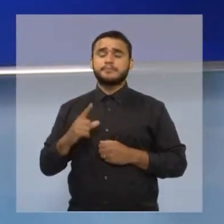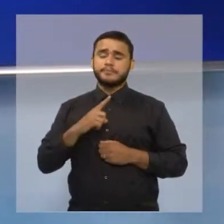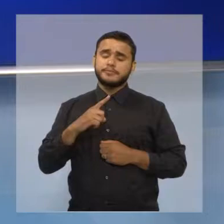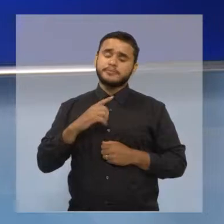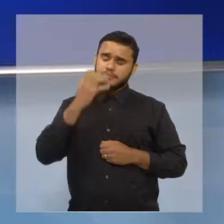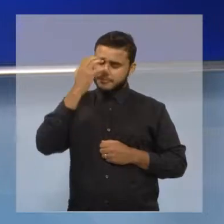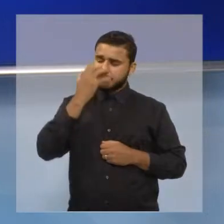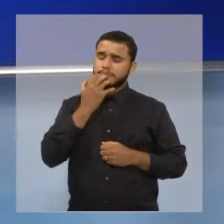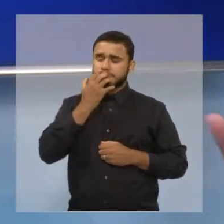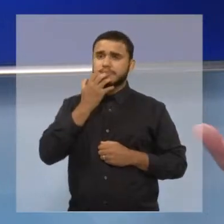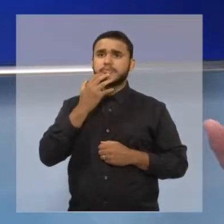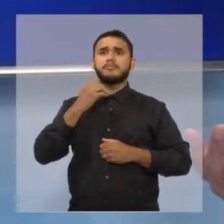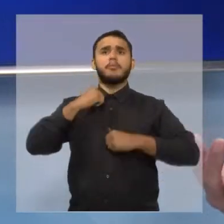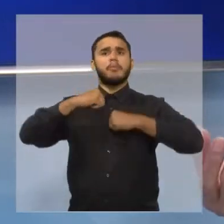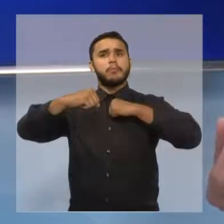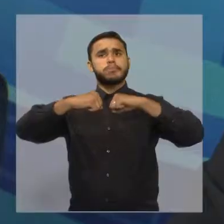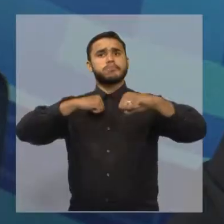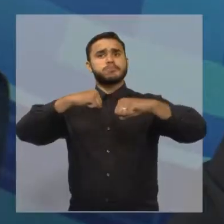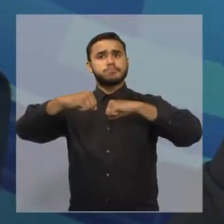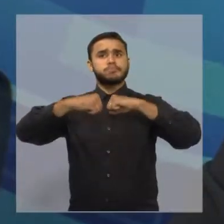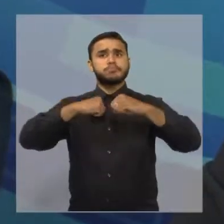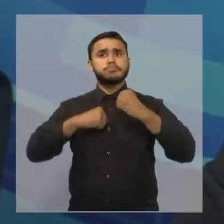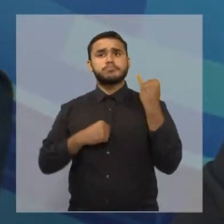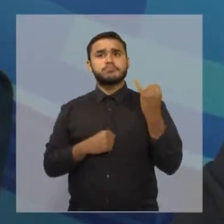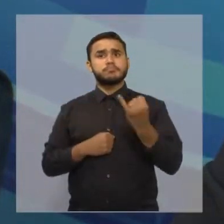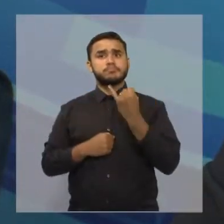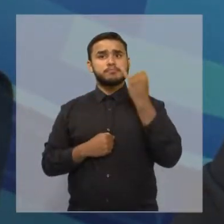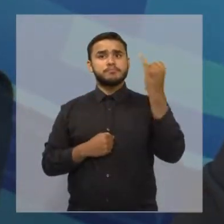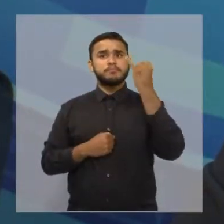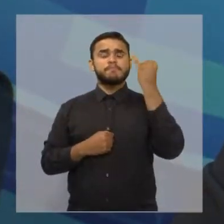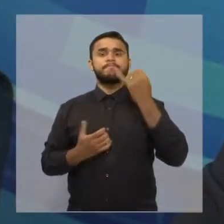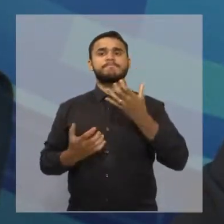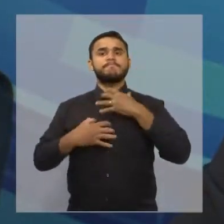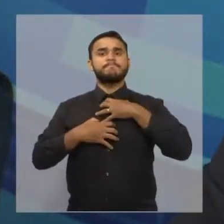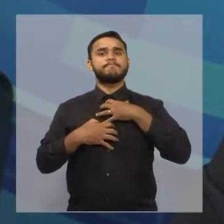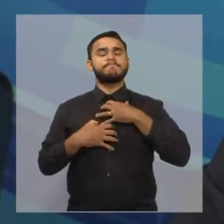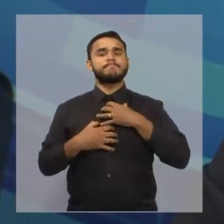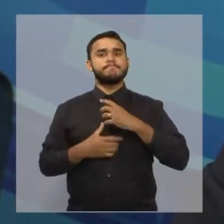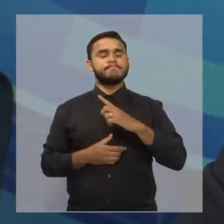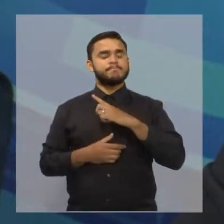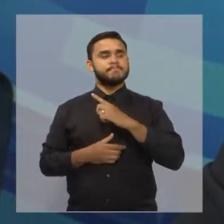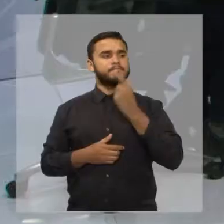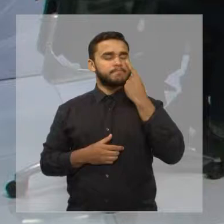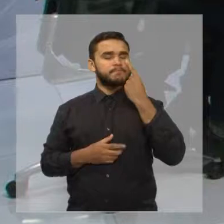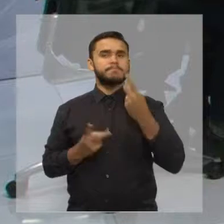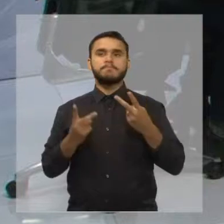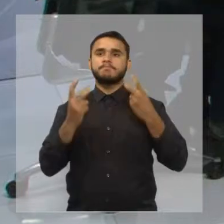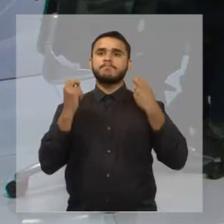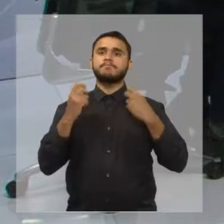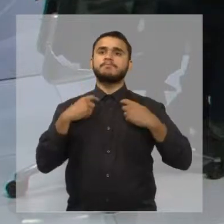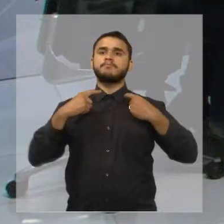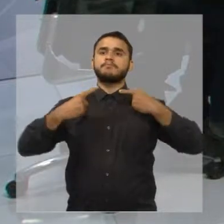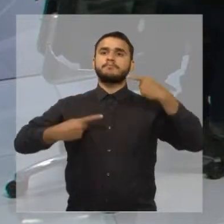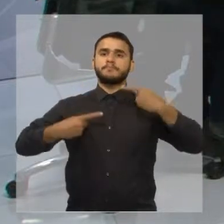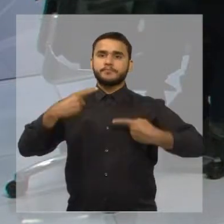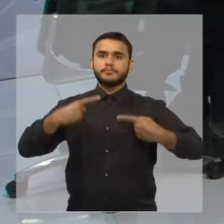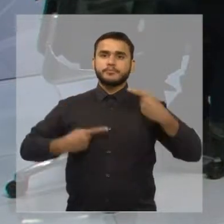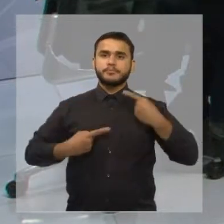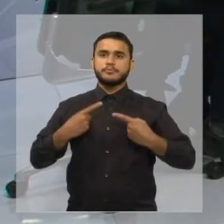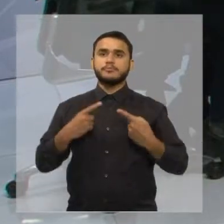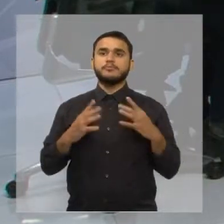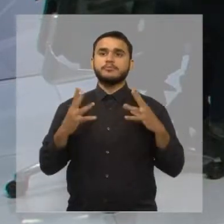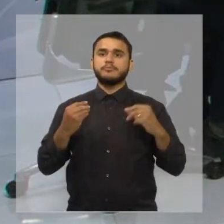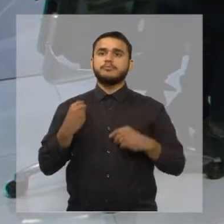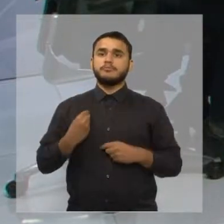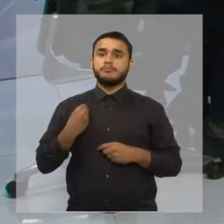mas é um momento rico, porque ele apaixona, sob o ponto de vista da política, do que se está